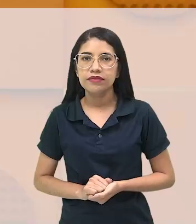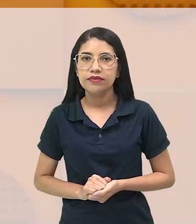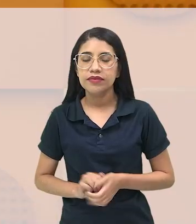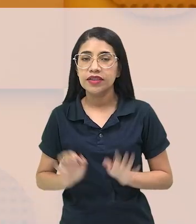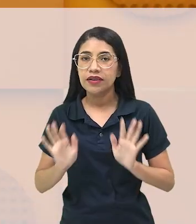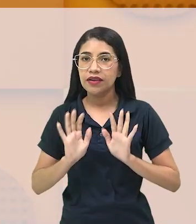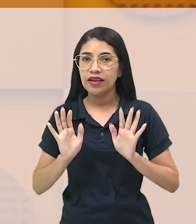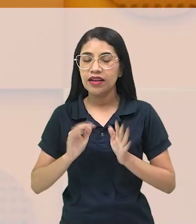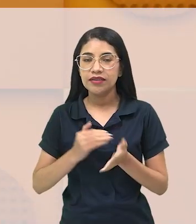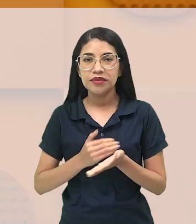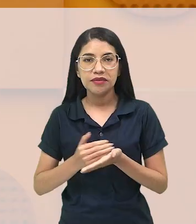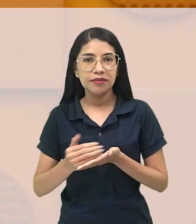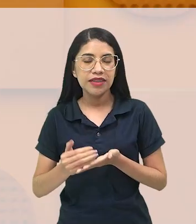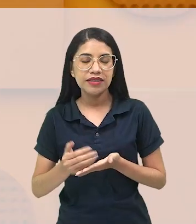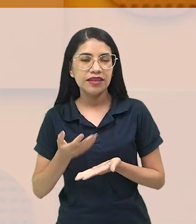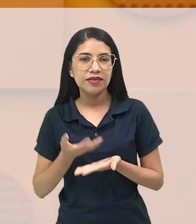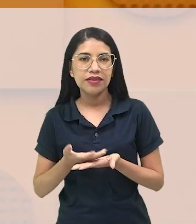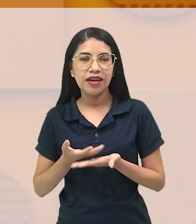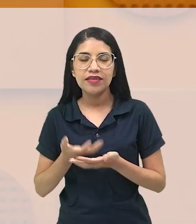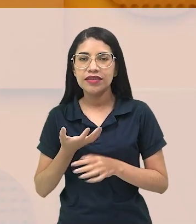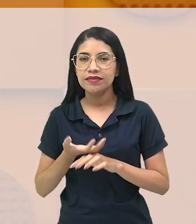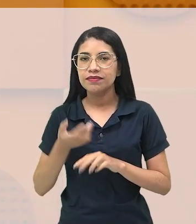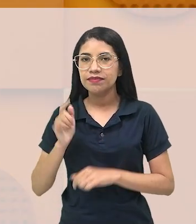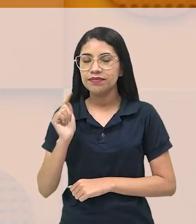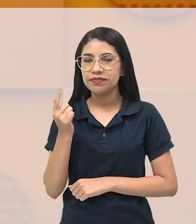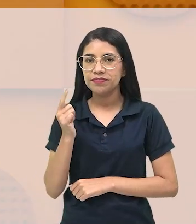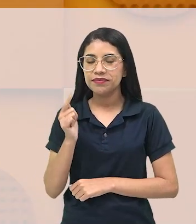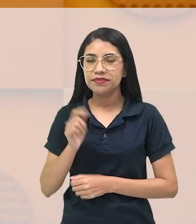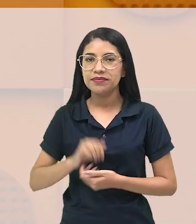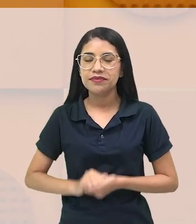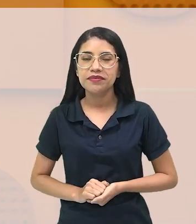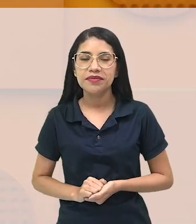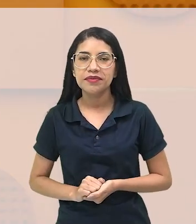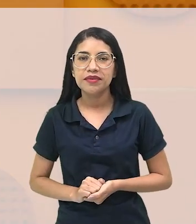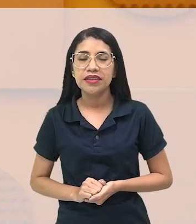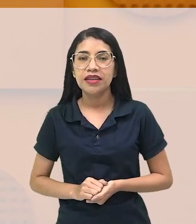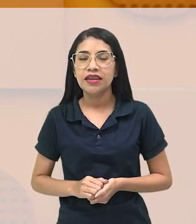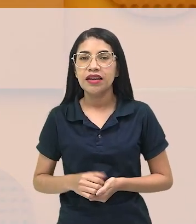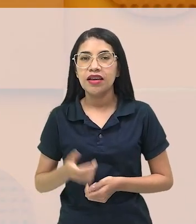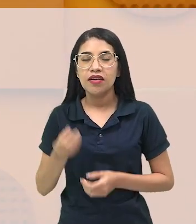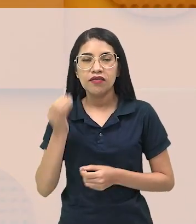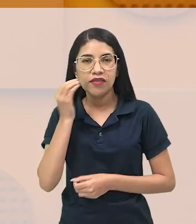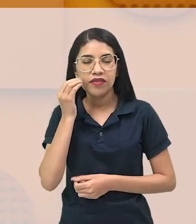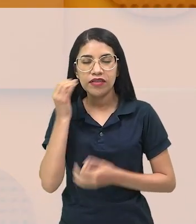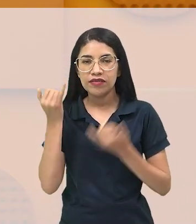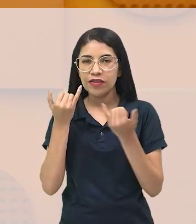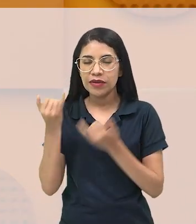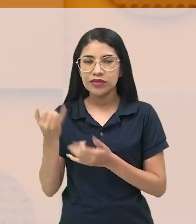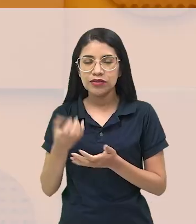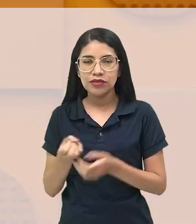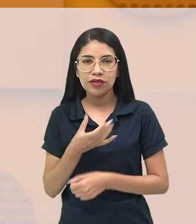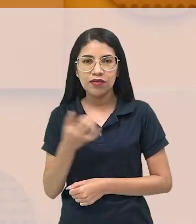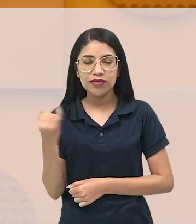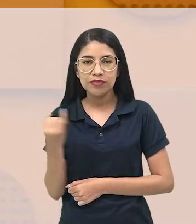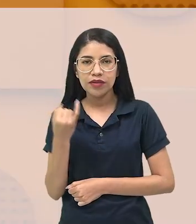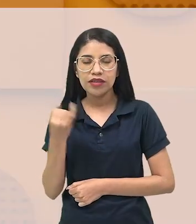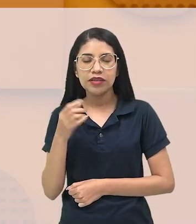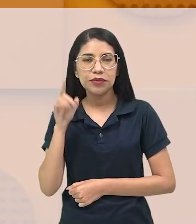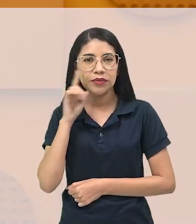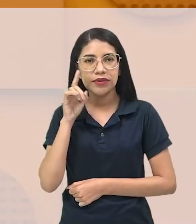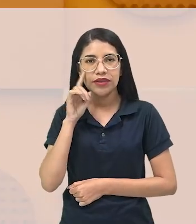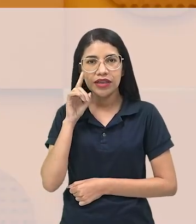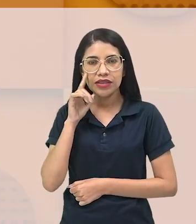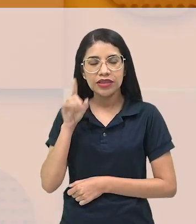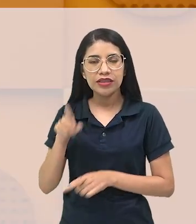Oi, gente, estamos começando aí mais uma aula de geografia, hein? Estamos verificando novas informações importantes para o nosso dia a